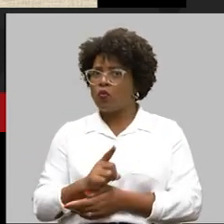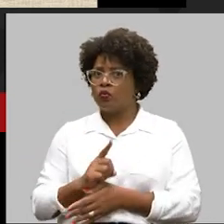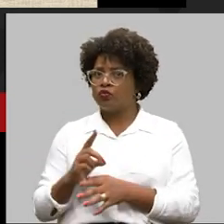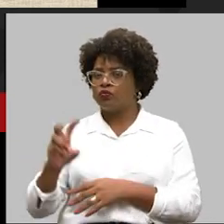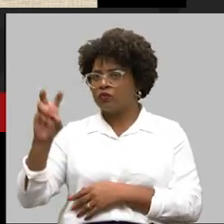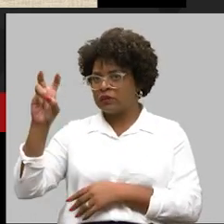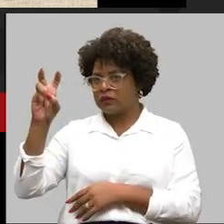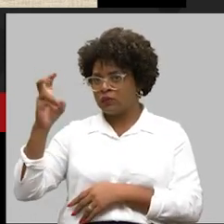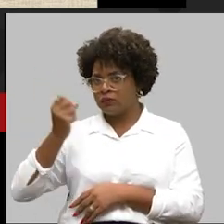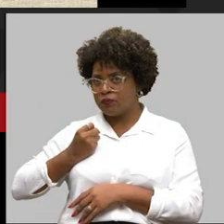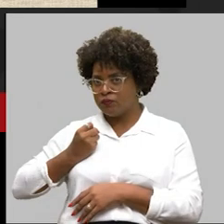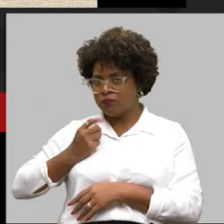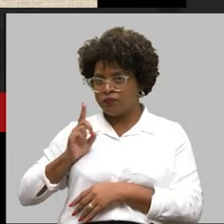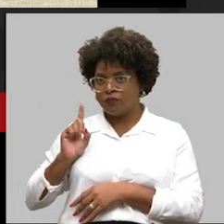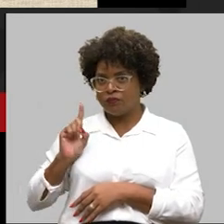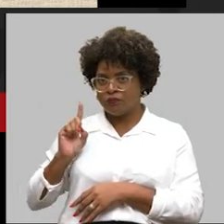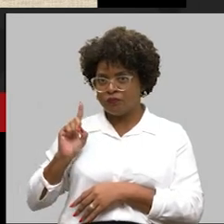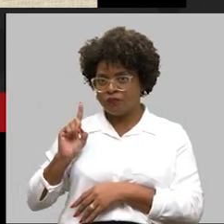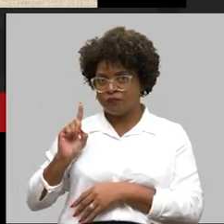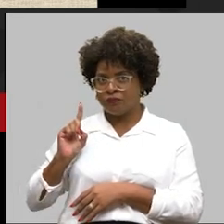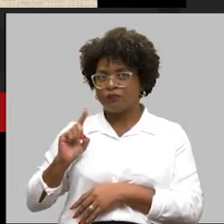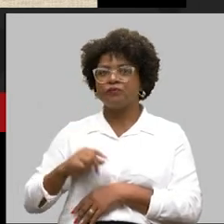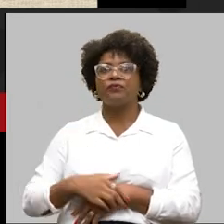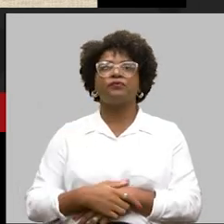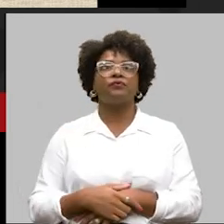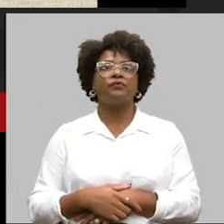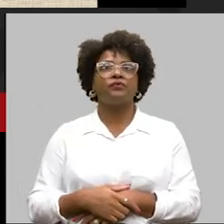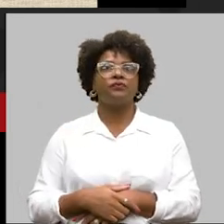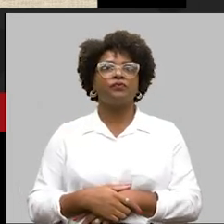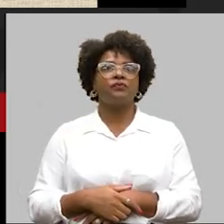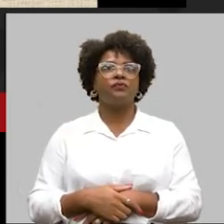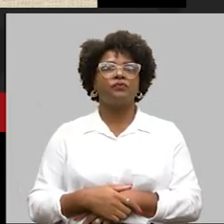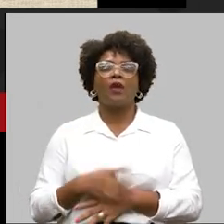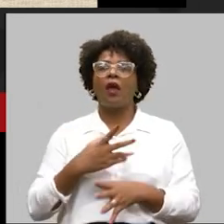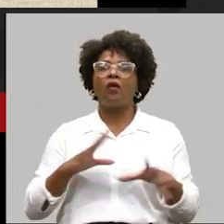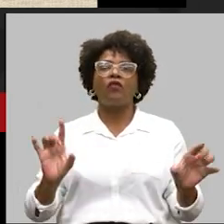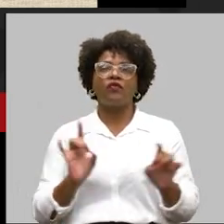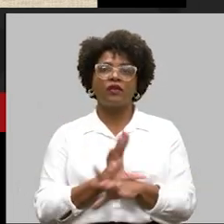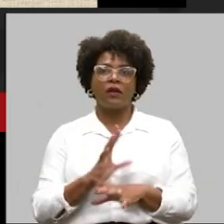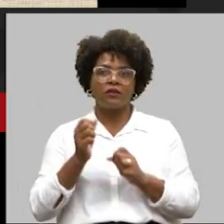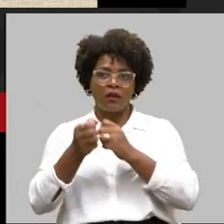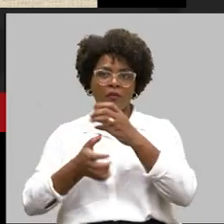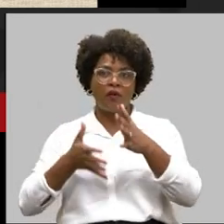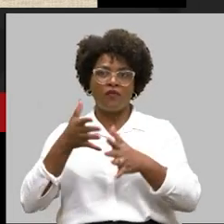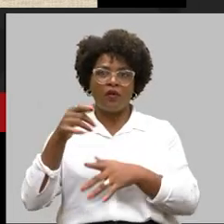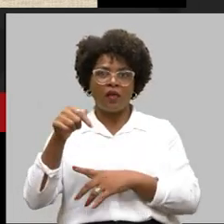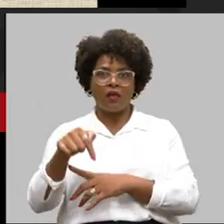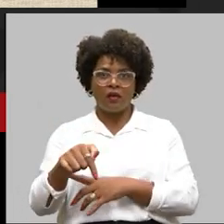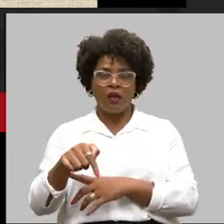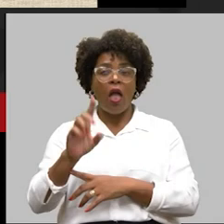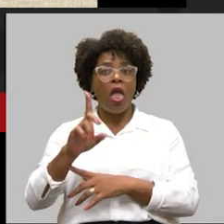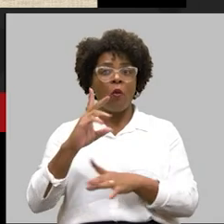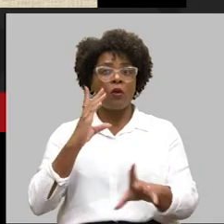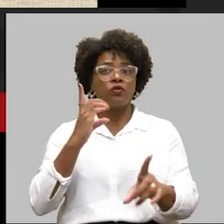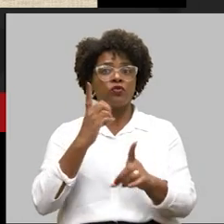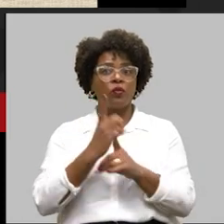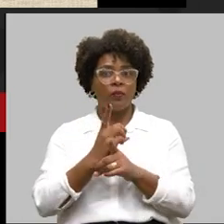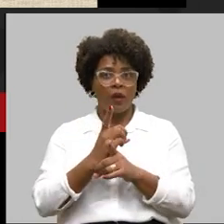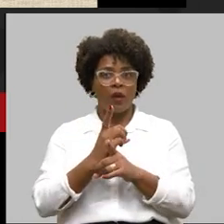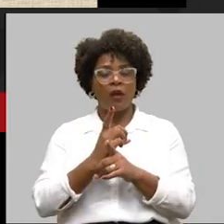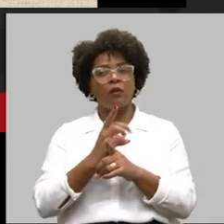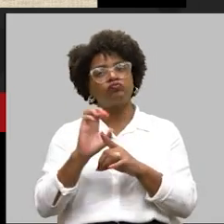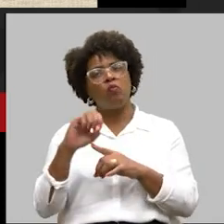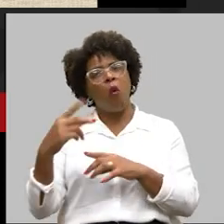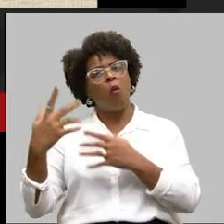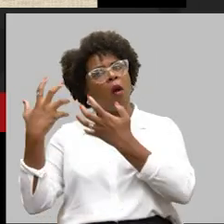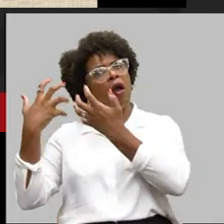isso não está em à toa tá eu vou concluir minha fala com isso Isso é uma descoberta ou uma reflexão